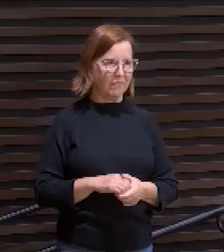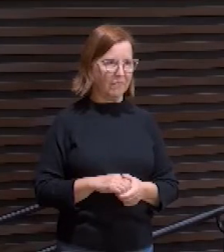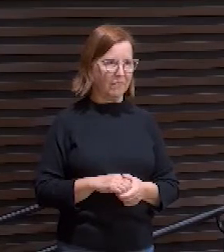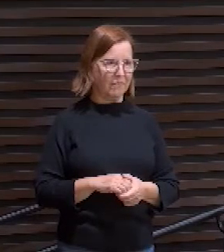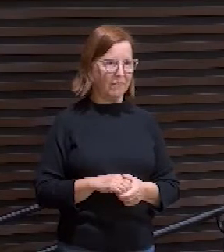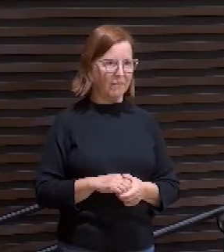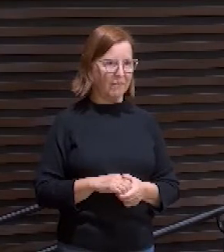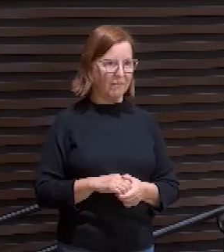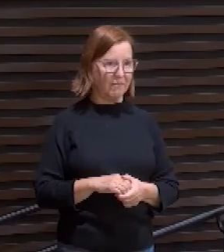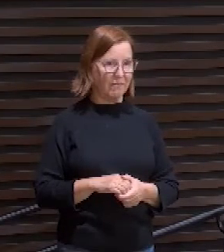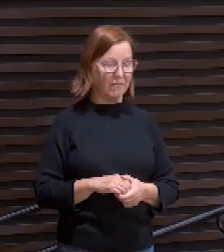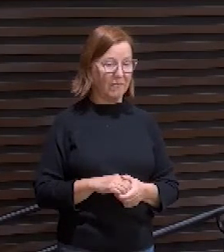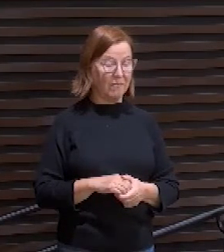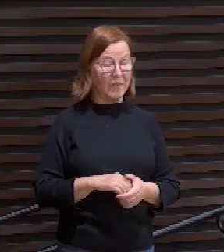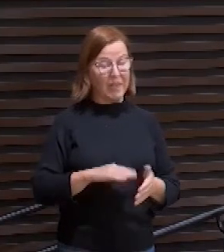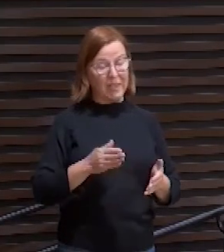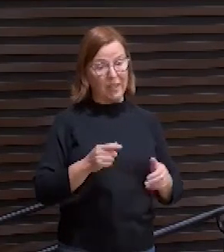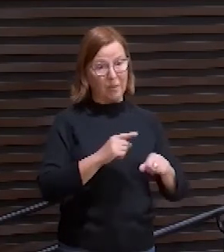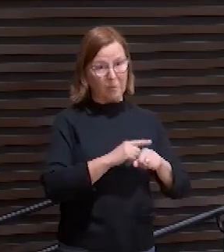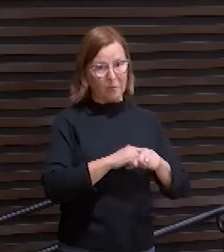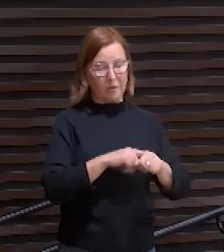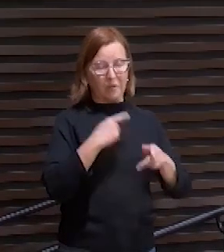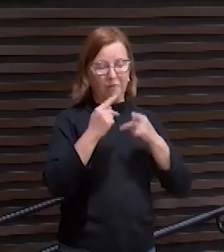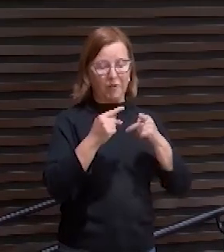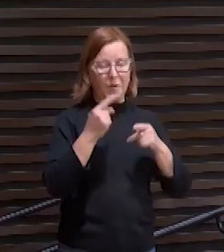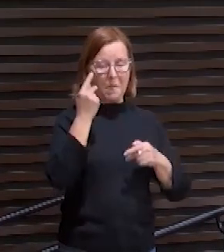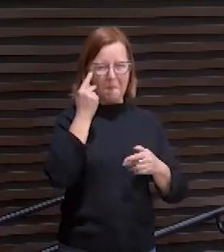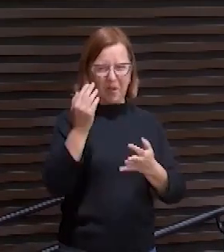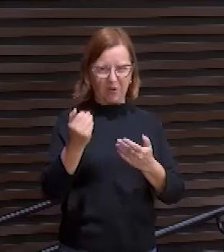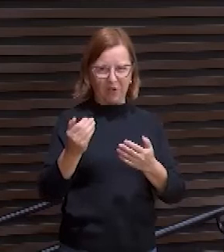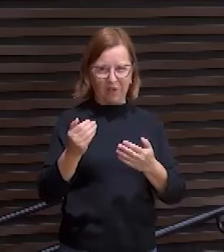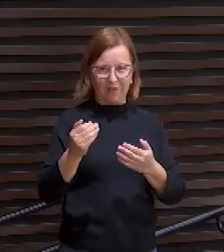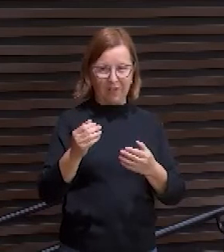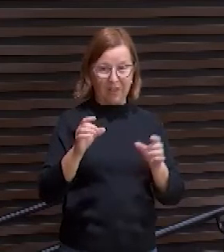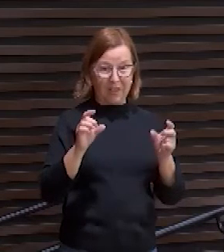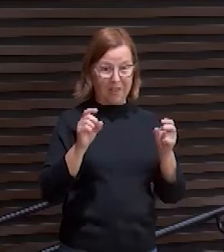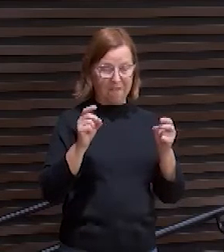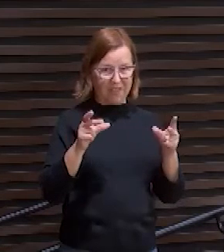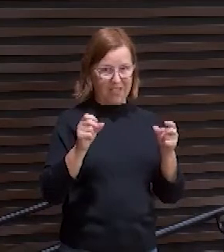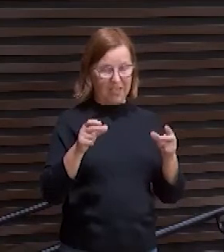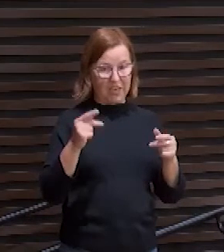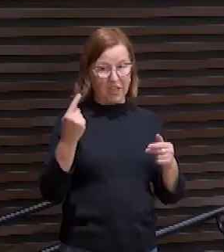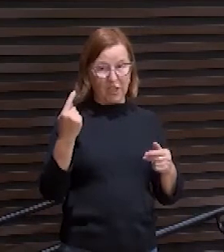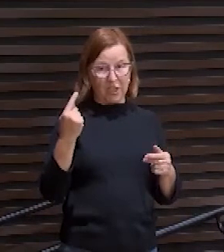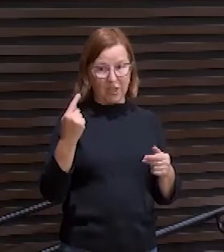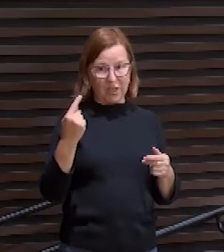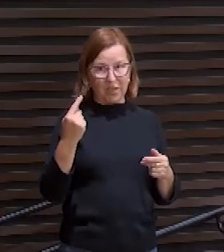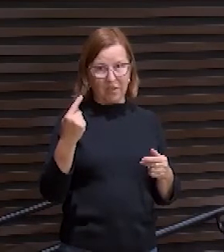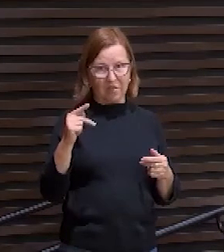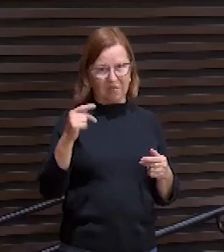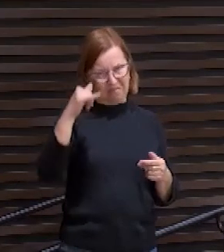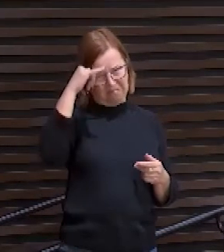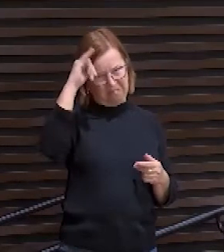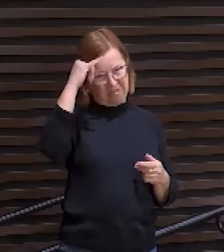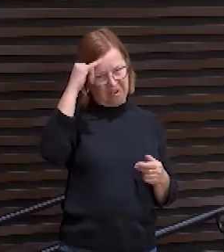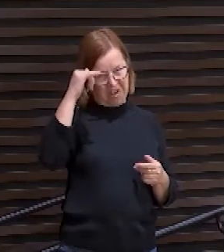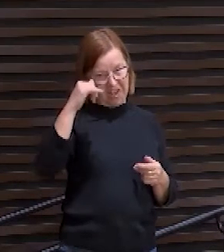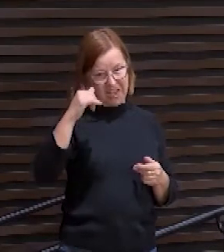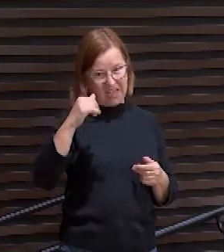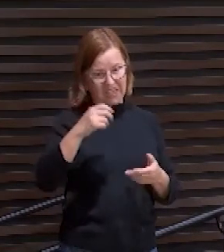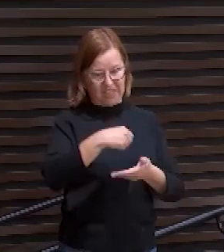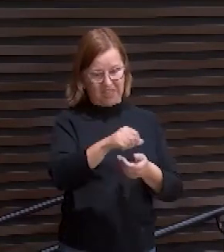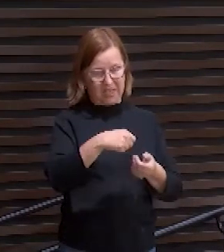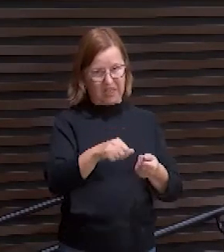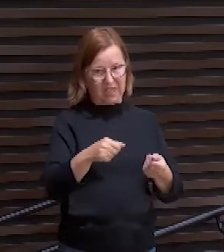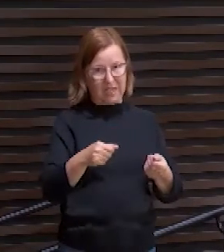Então, ao dizer ao jovem rico para vender suas posses e dar aos pobres, Jesus estava se referindo agora ao primeiro dos